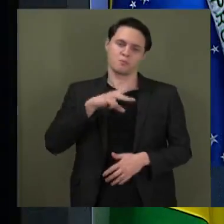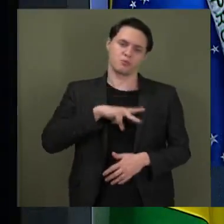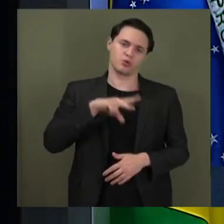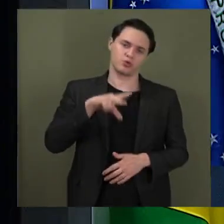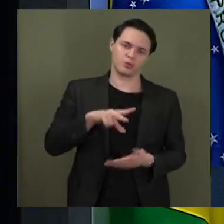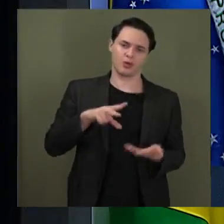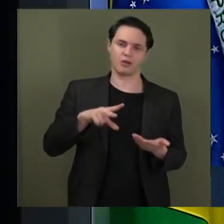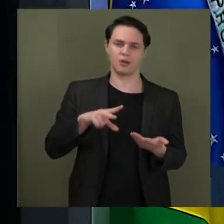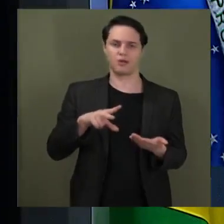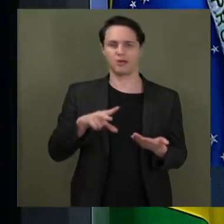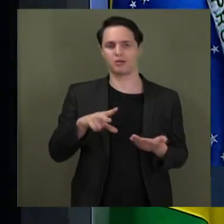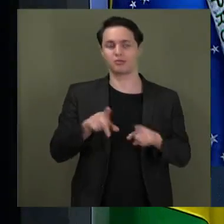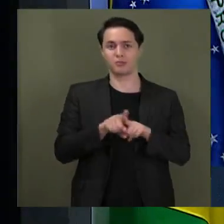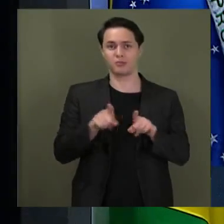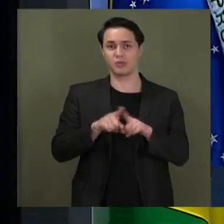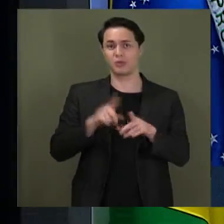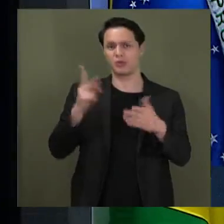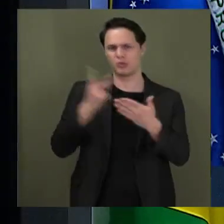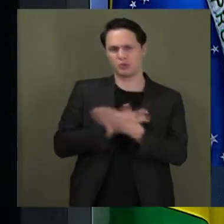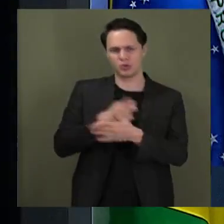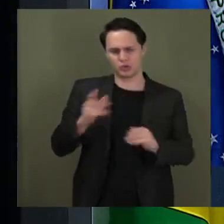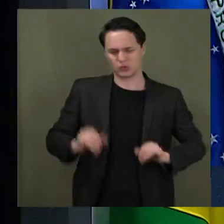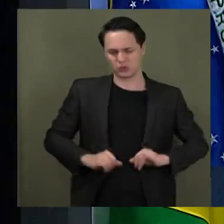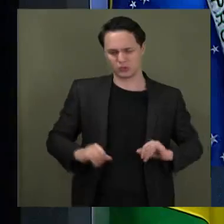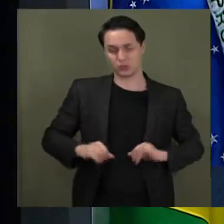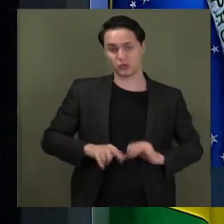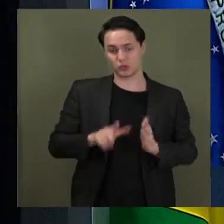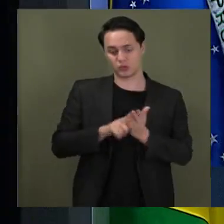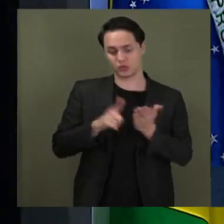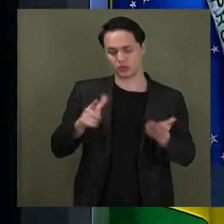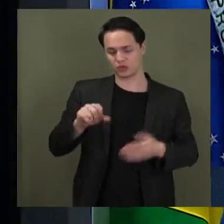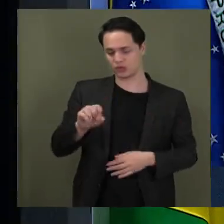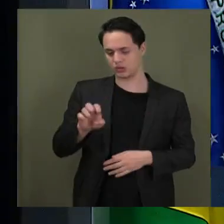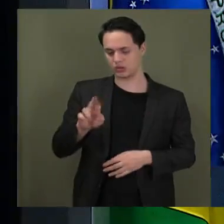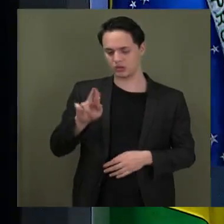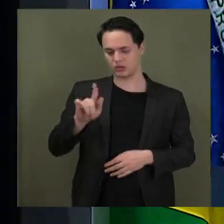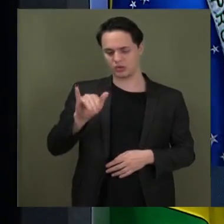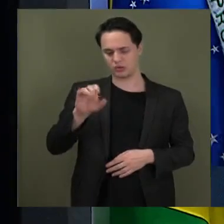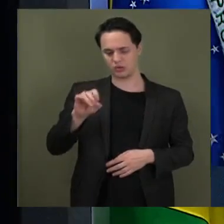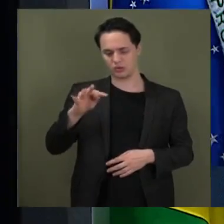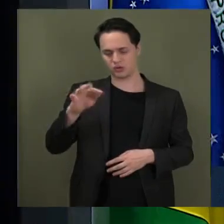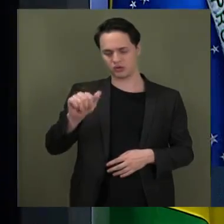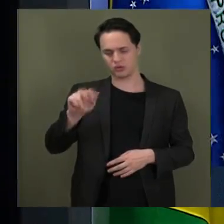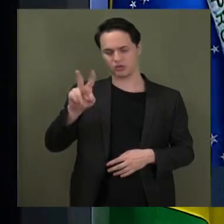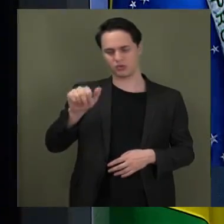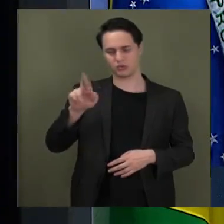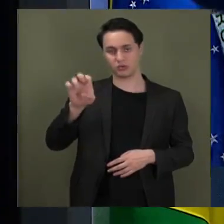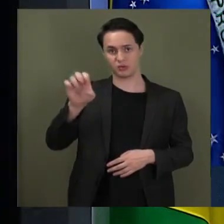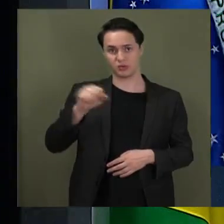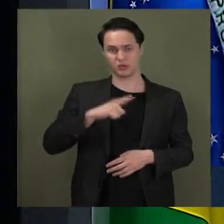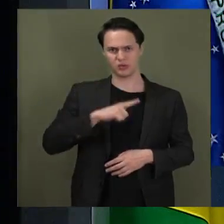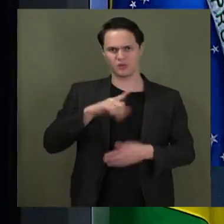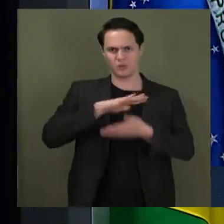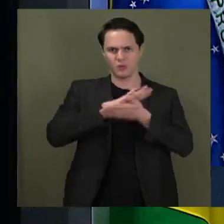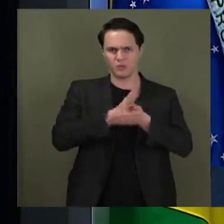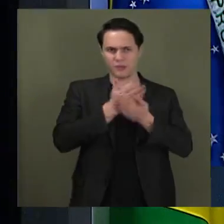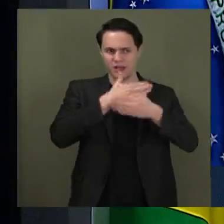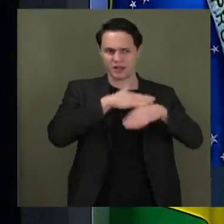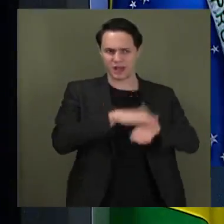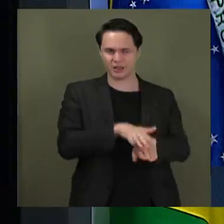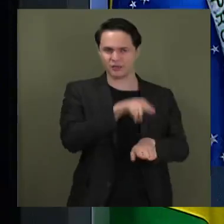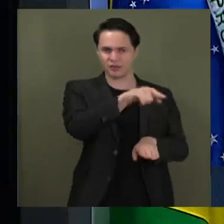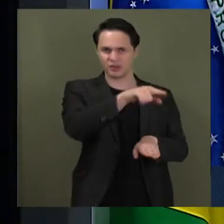já, depois da perseguição sofrida pelo jornalista Sérgio Tavares, que foi humilhado no aeroporto de Guarulhos, quando veio